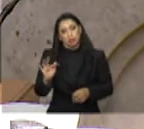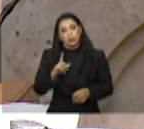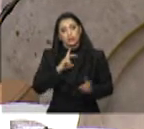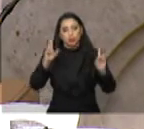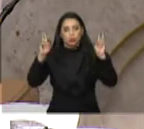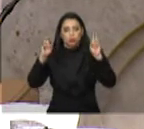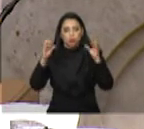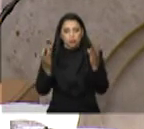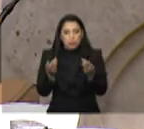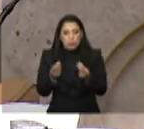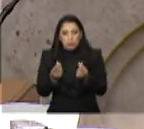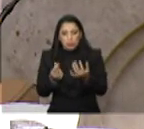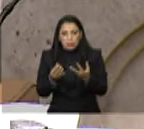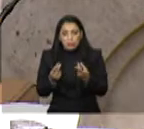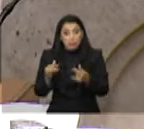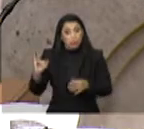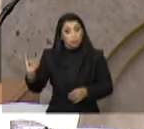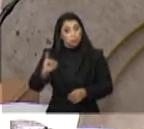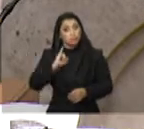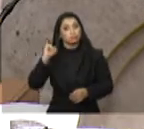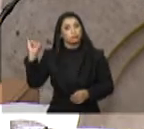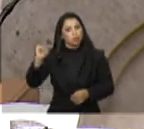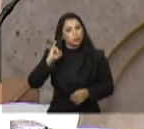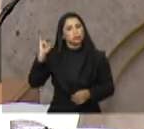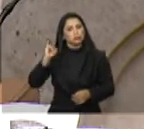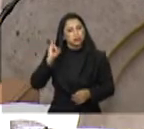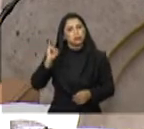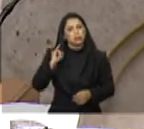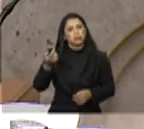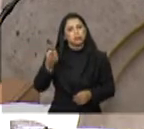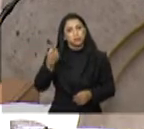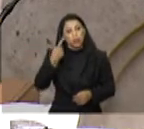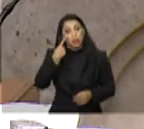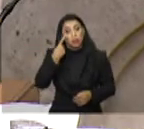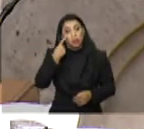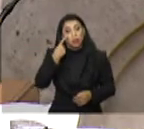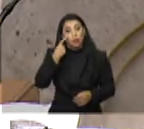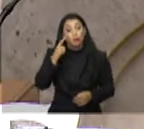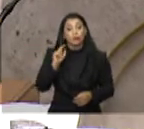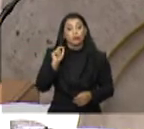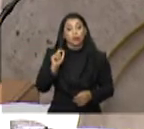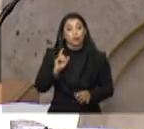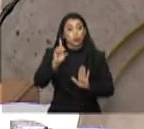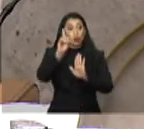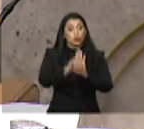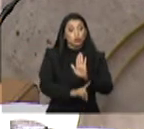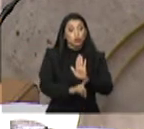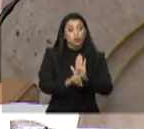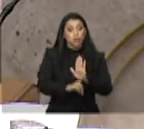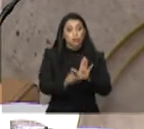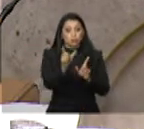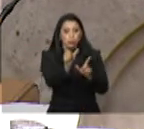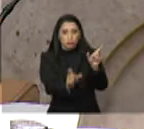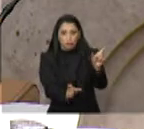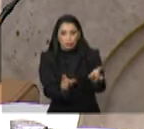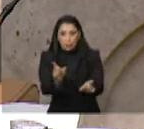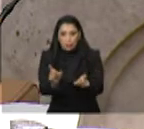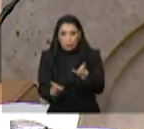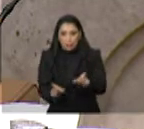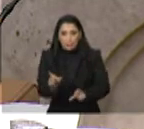tema de alta sensibilidade ao redor da possibilidade de conferir a natureza de direito subjetivo